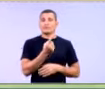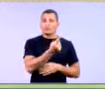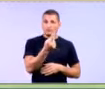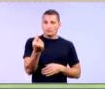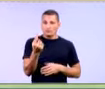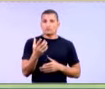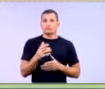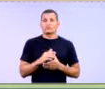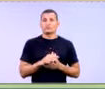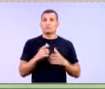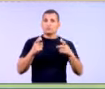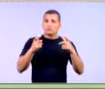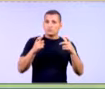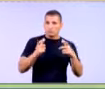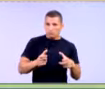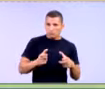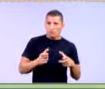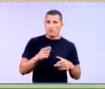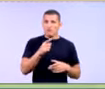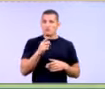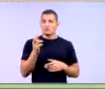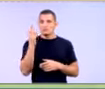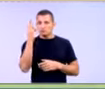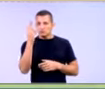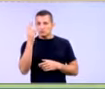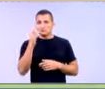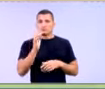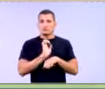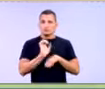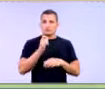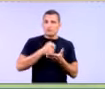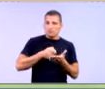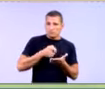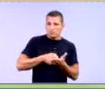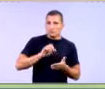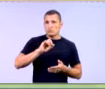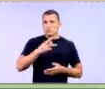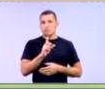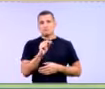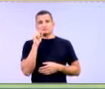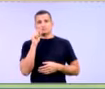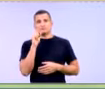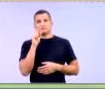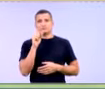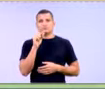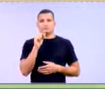tem autonomia para dizer se o estágio vai ser obrigatório ou vai ser opcional.